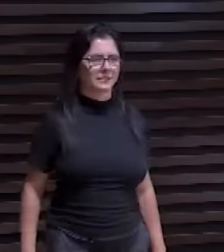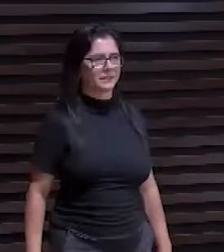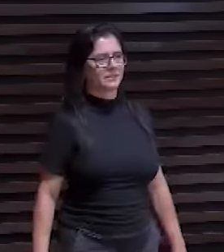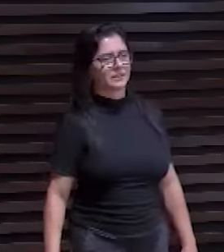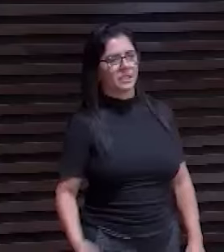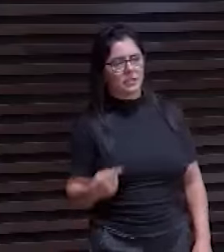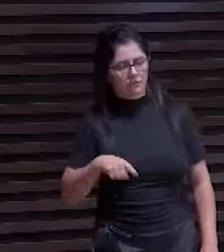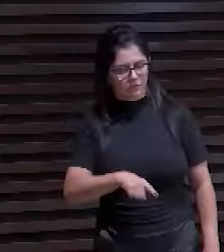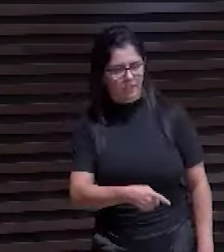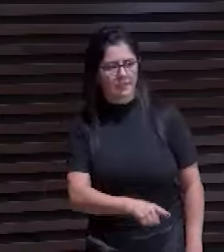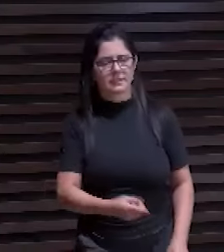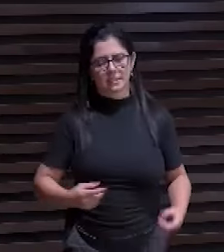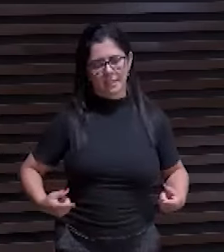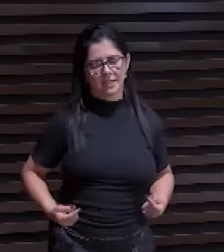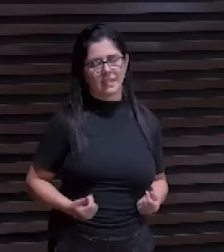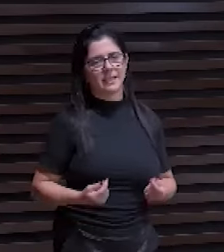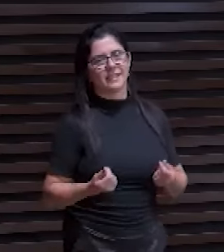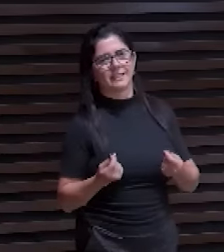Com profundas